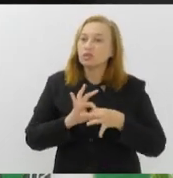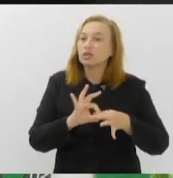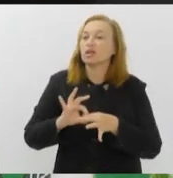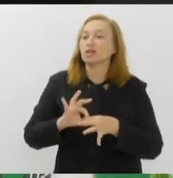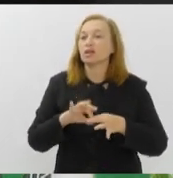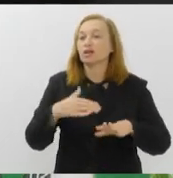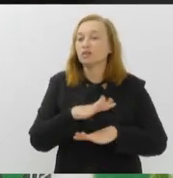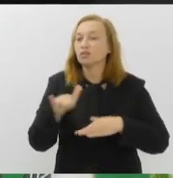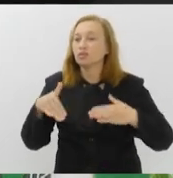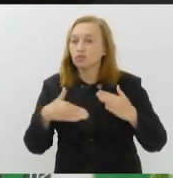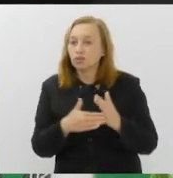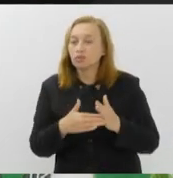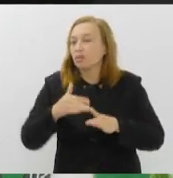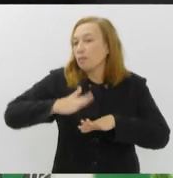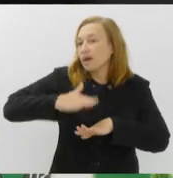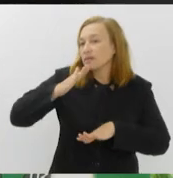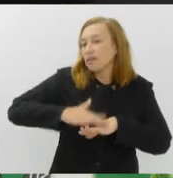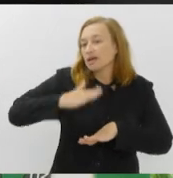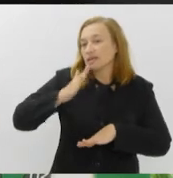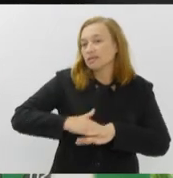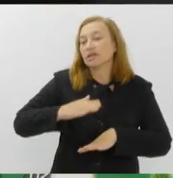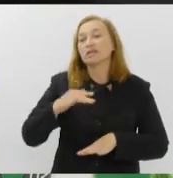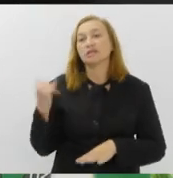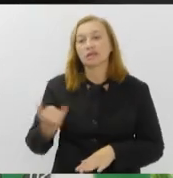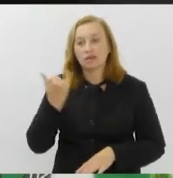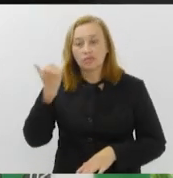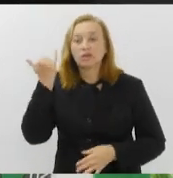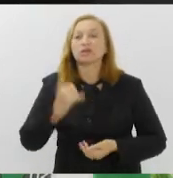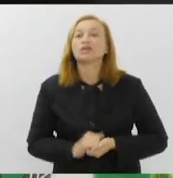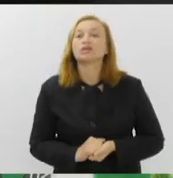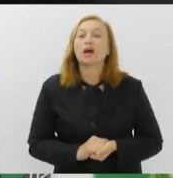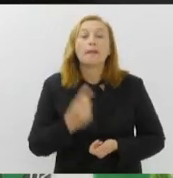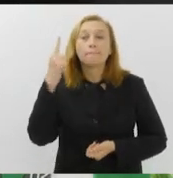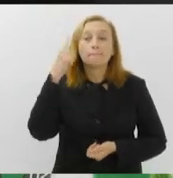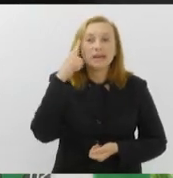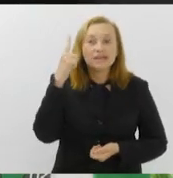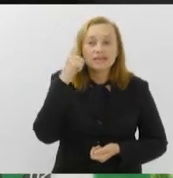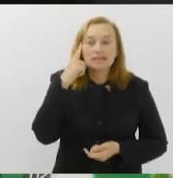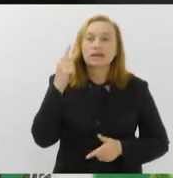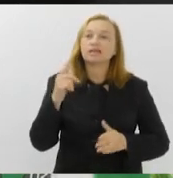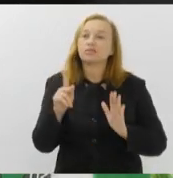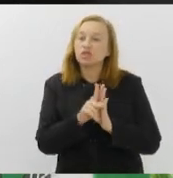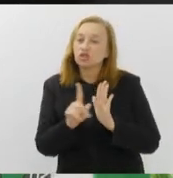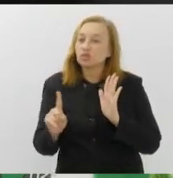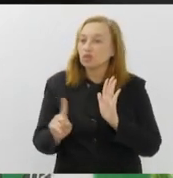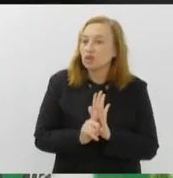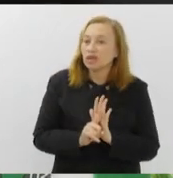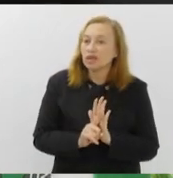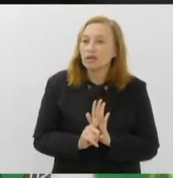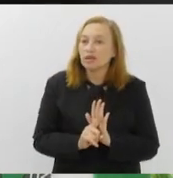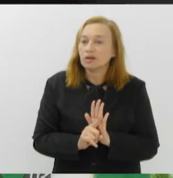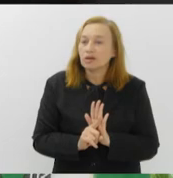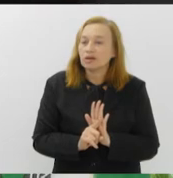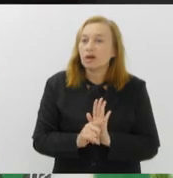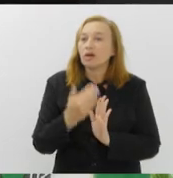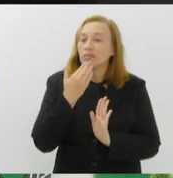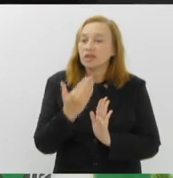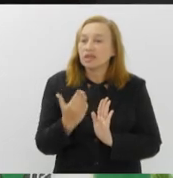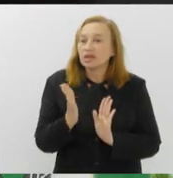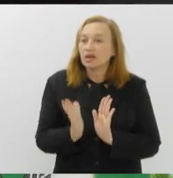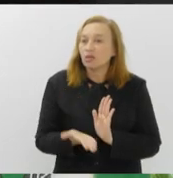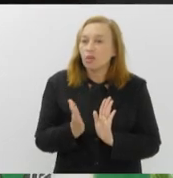é cada vez mais importante. Pensar nesse projeto de lei sugerido